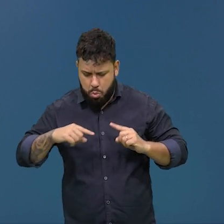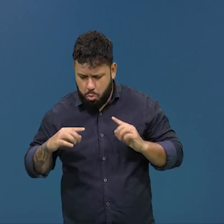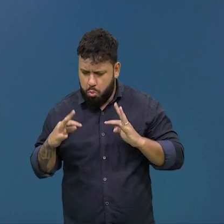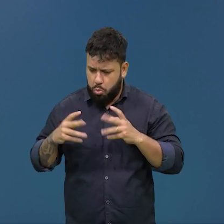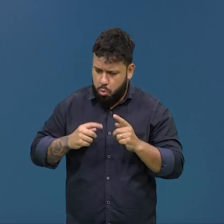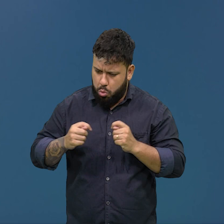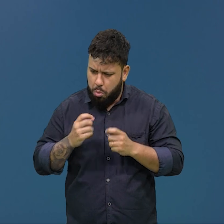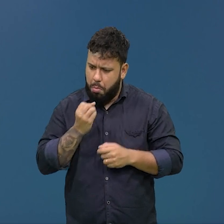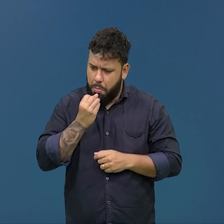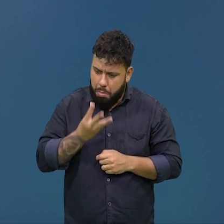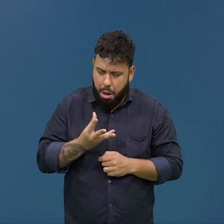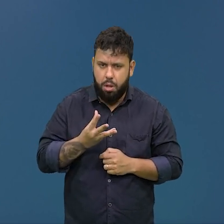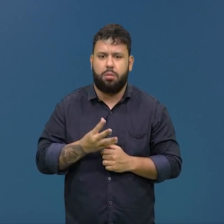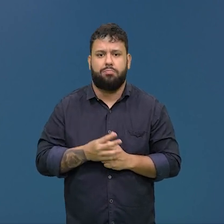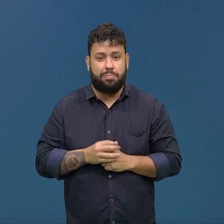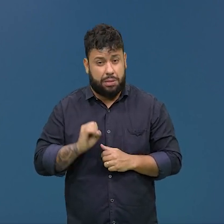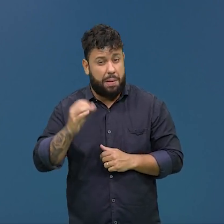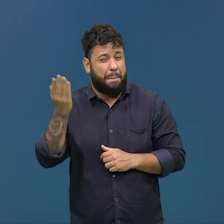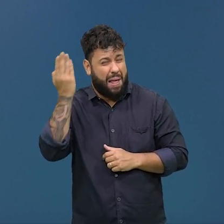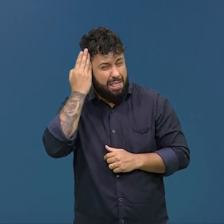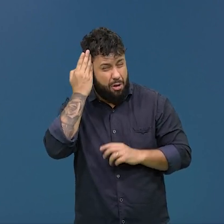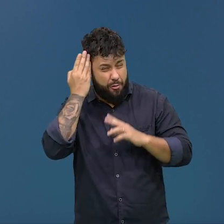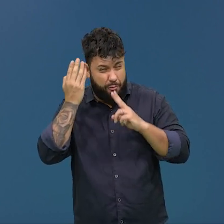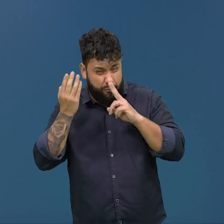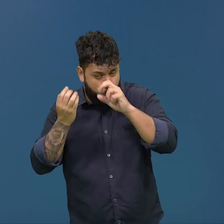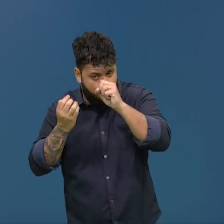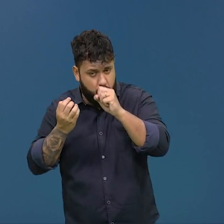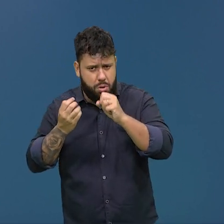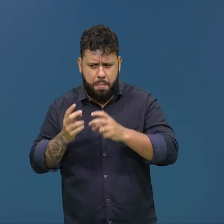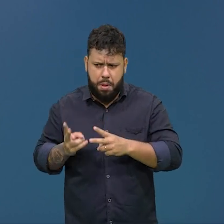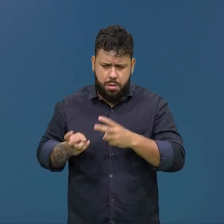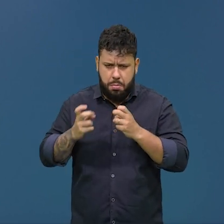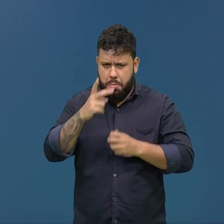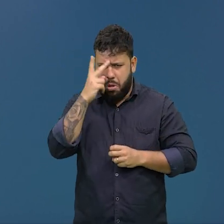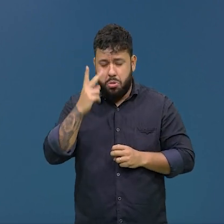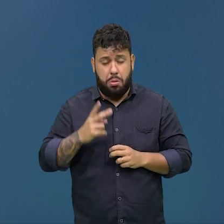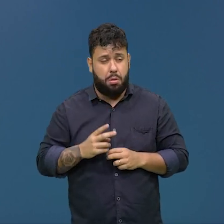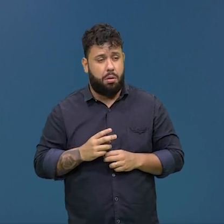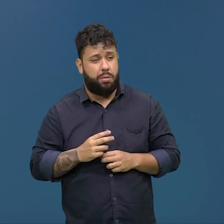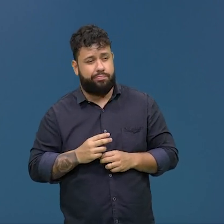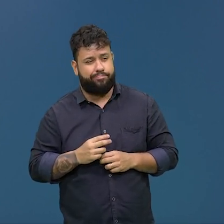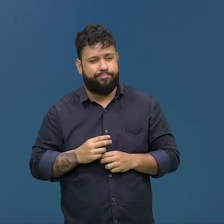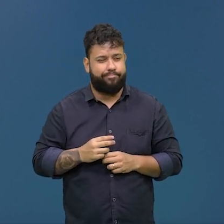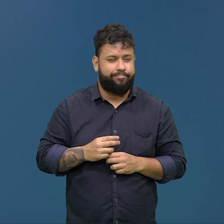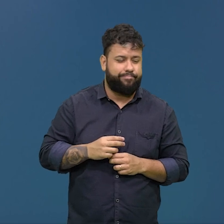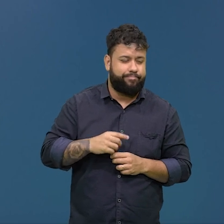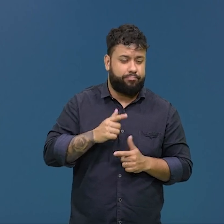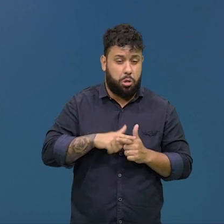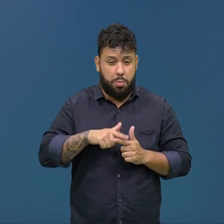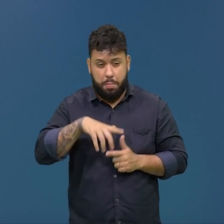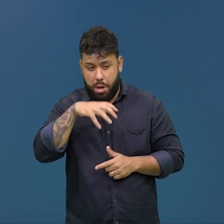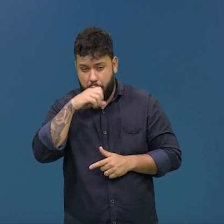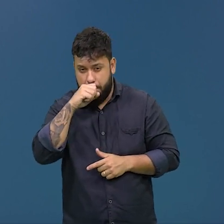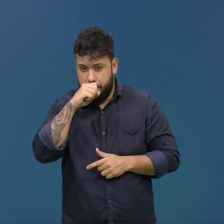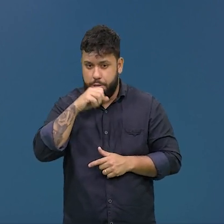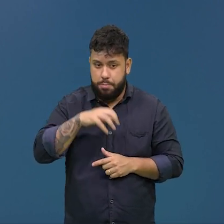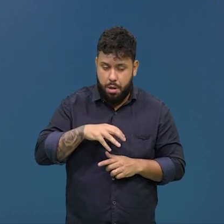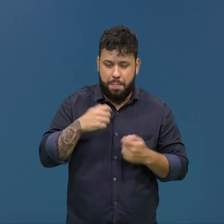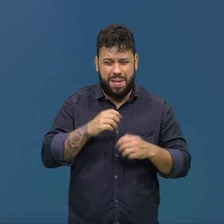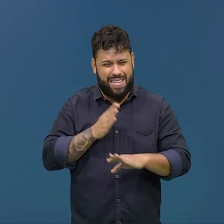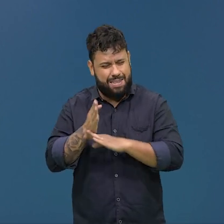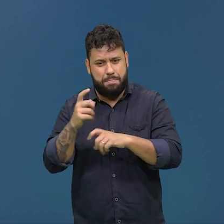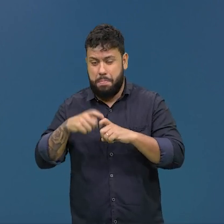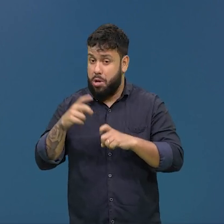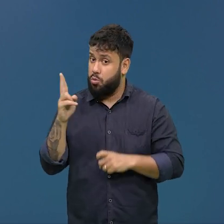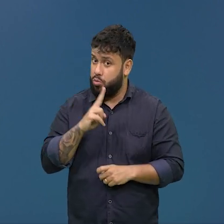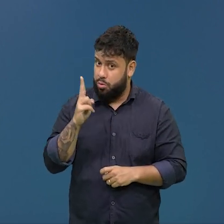controle volte. Por isso, bateu a cabeça muito forte, percebeu que a pessoa está com problemas para respirar, ir ao